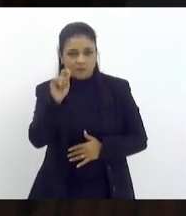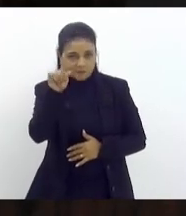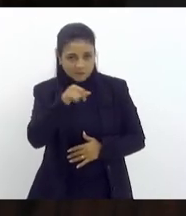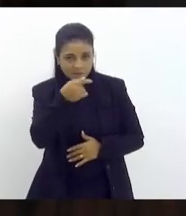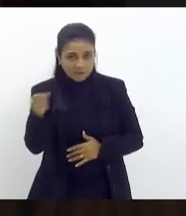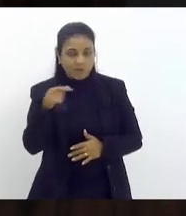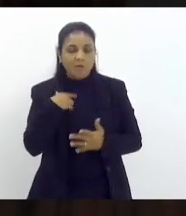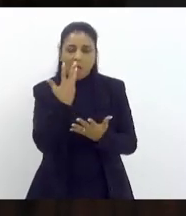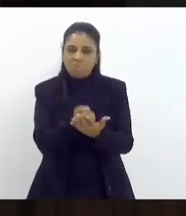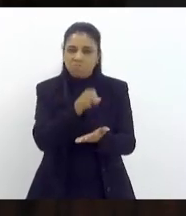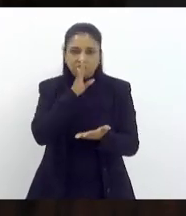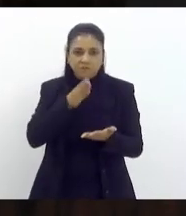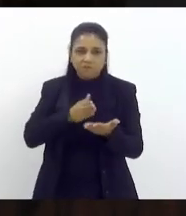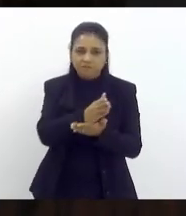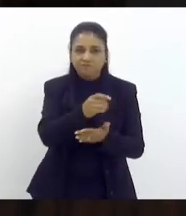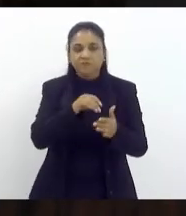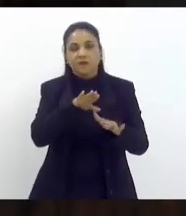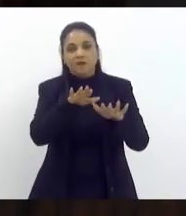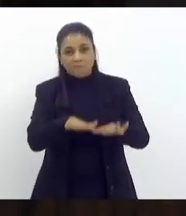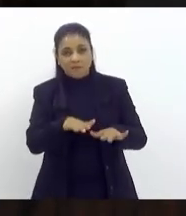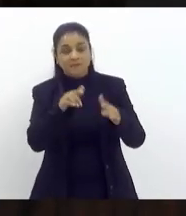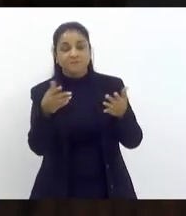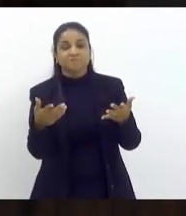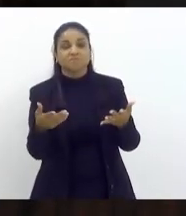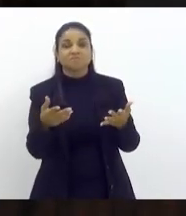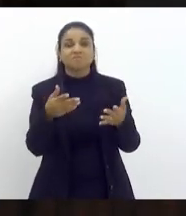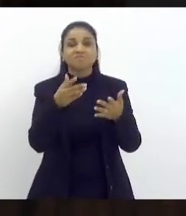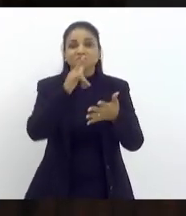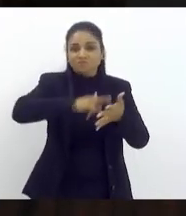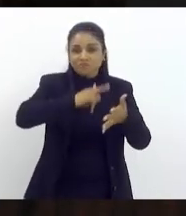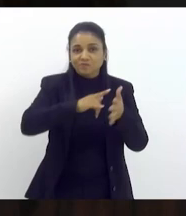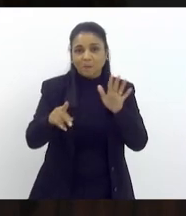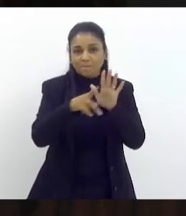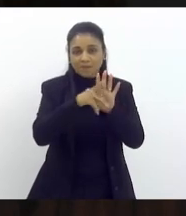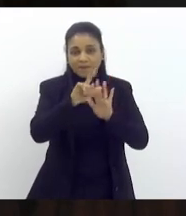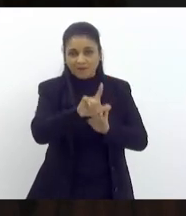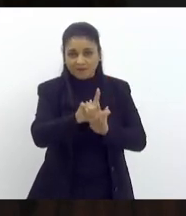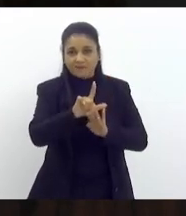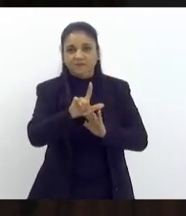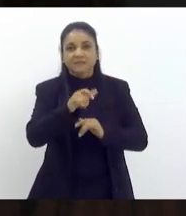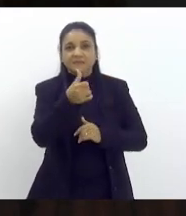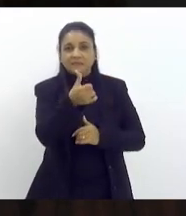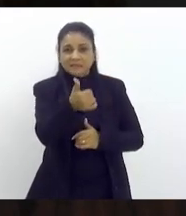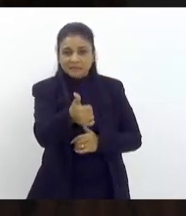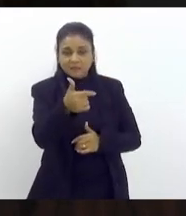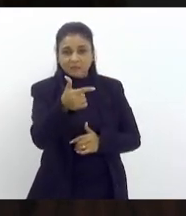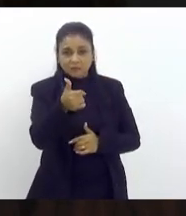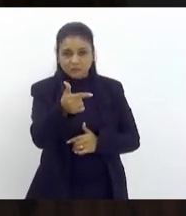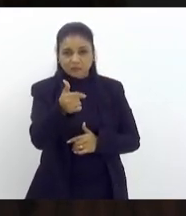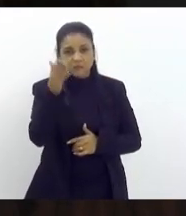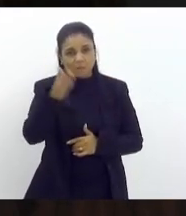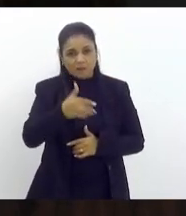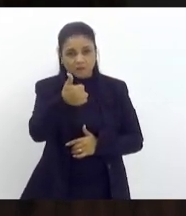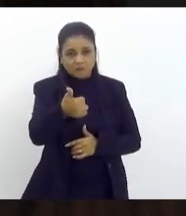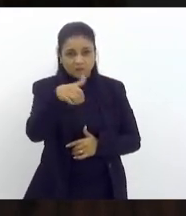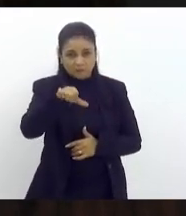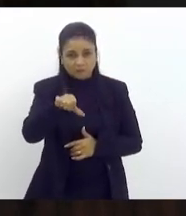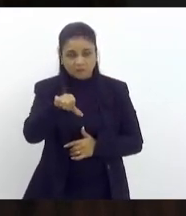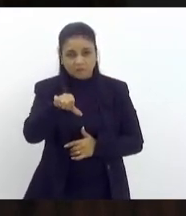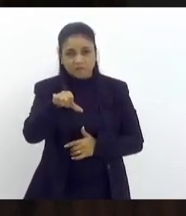própria mãe como estão aprovado a sobremesa requerimento de inclusão na hora do dia do pl 112 19